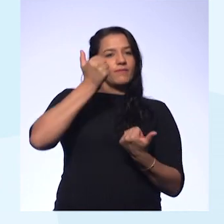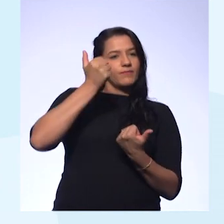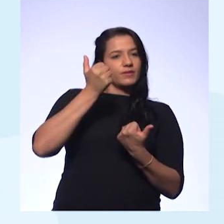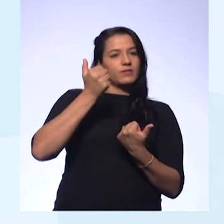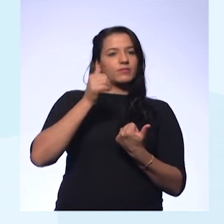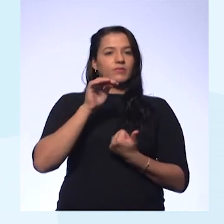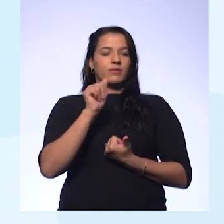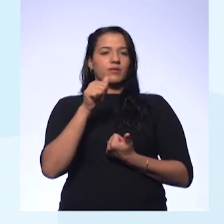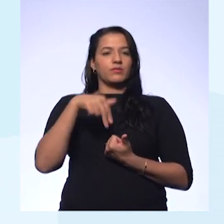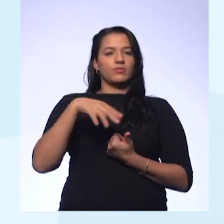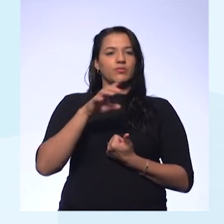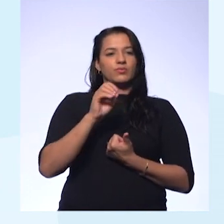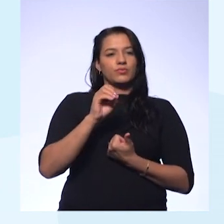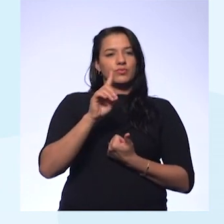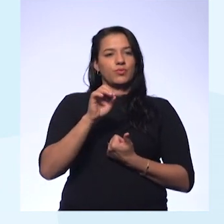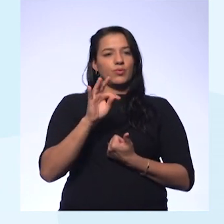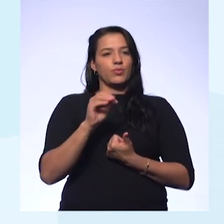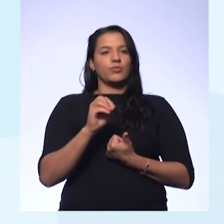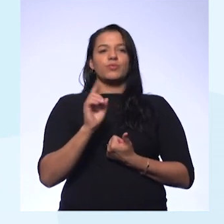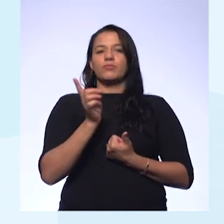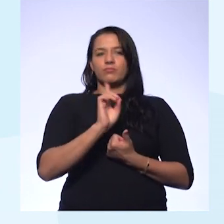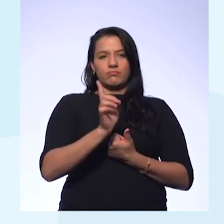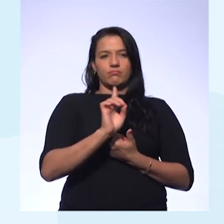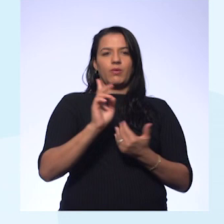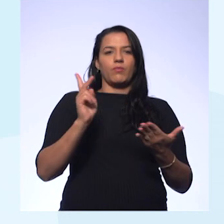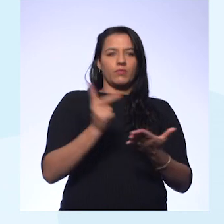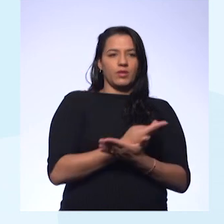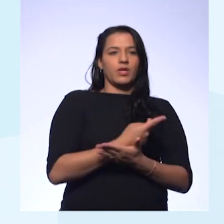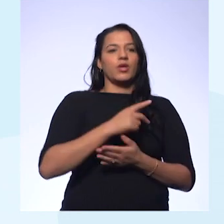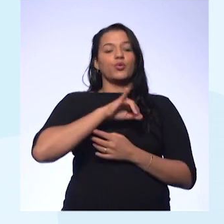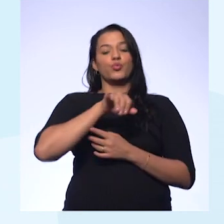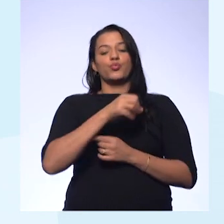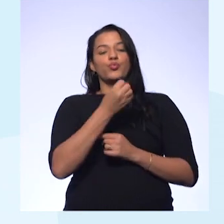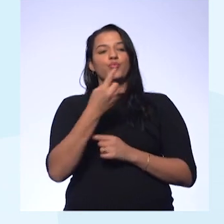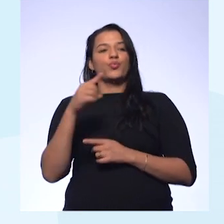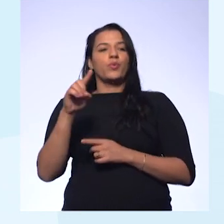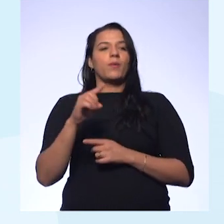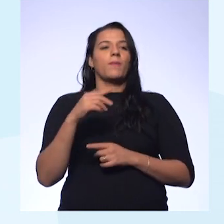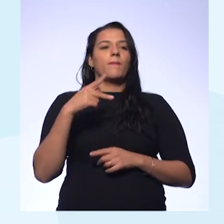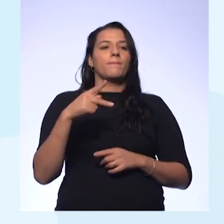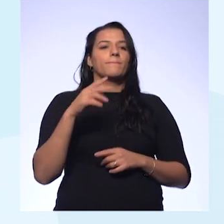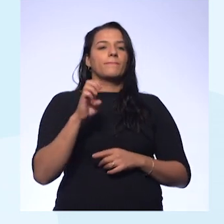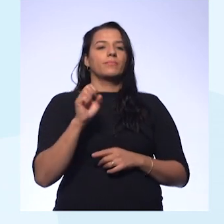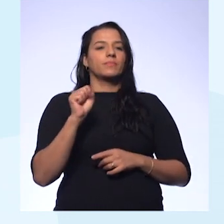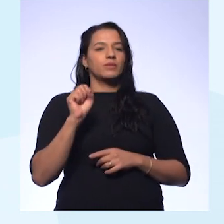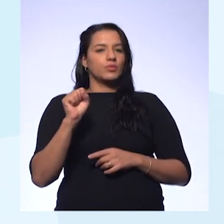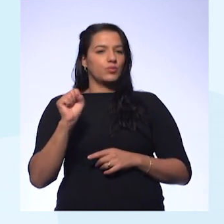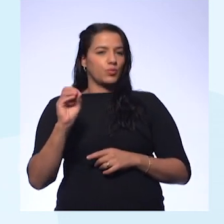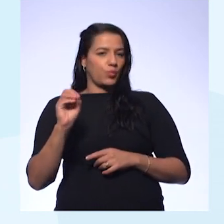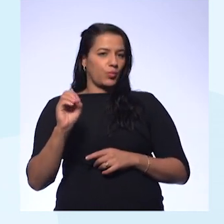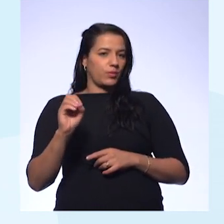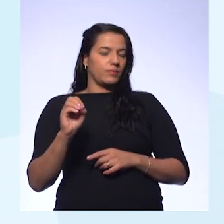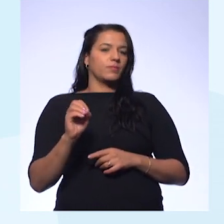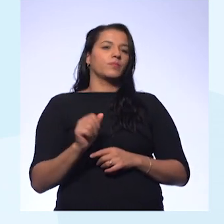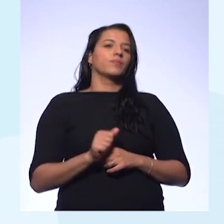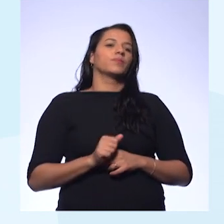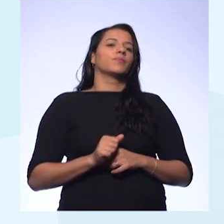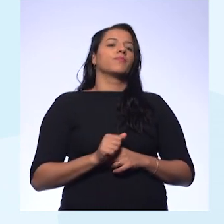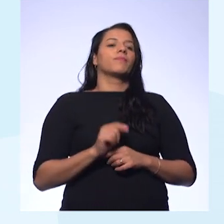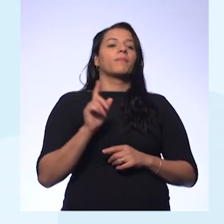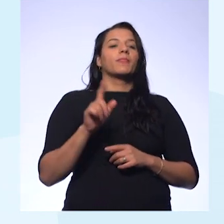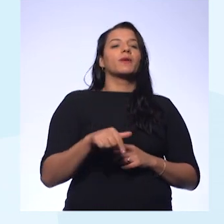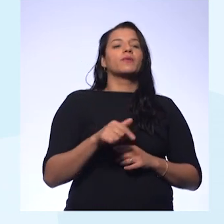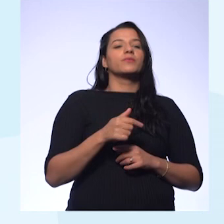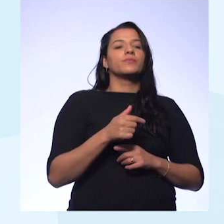vice de Getúlio Vargas nessa eleição era o João Pessoa. Quem era o Antônio Carlos? O Antônio Carlos era um representante